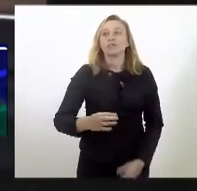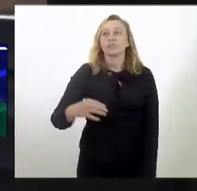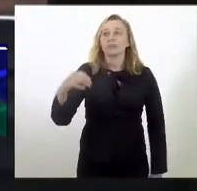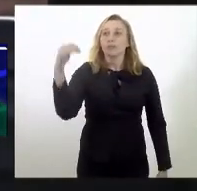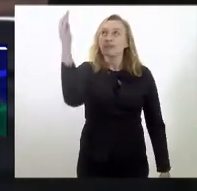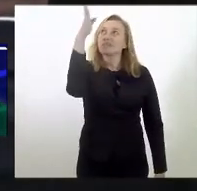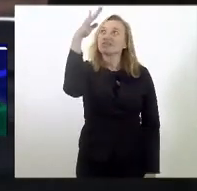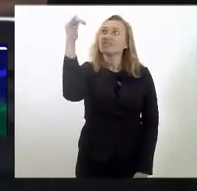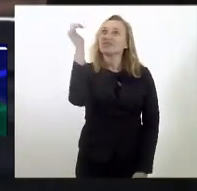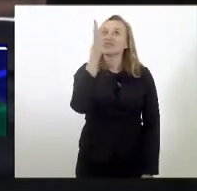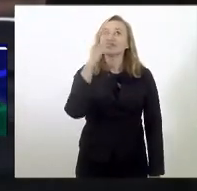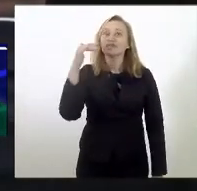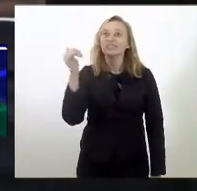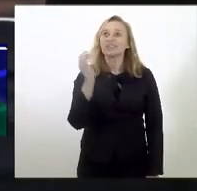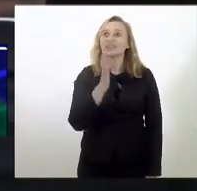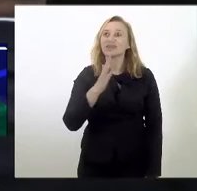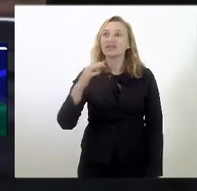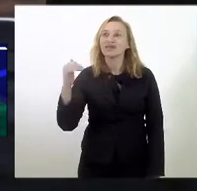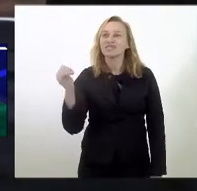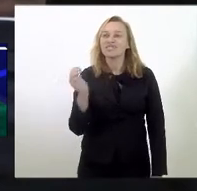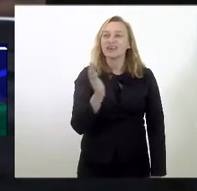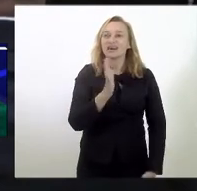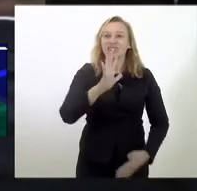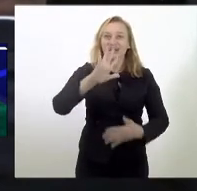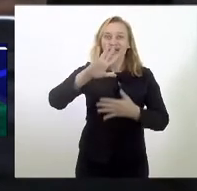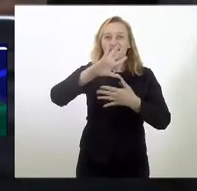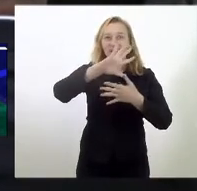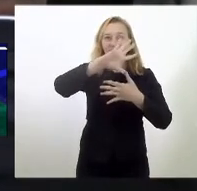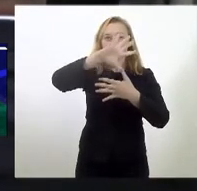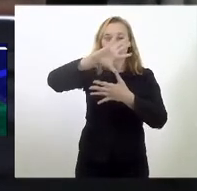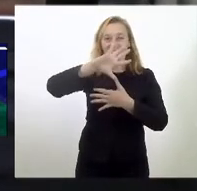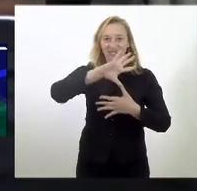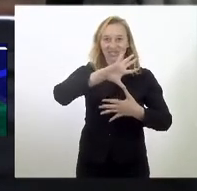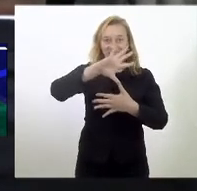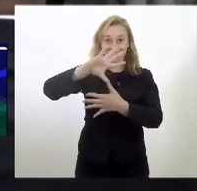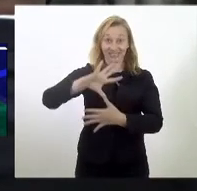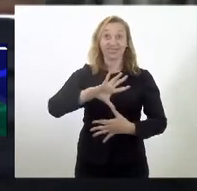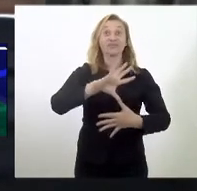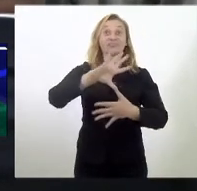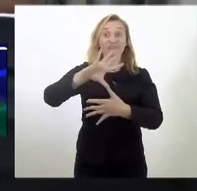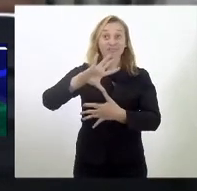fulguras, ó Brasil, florão da América,